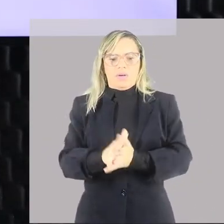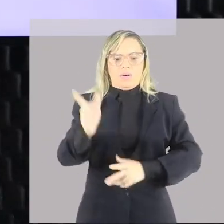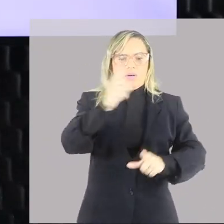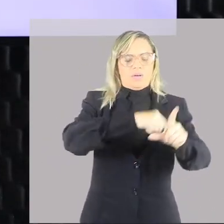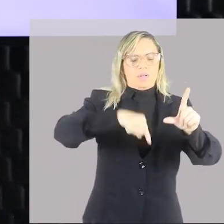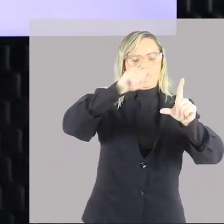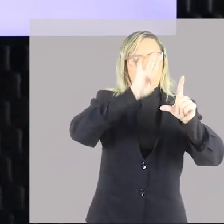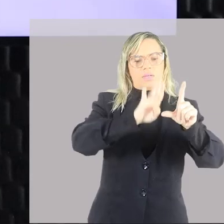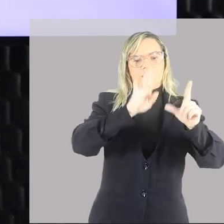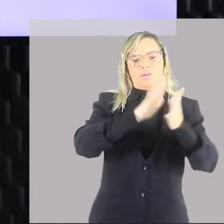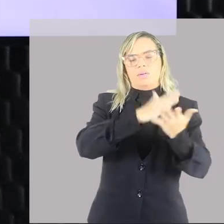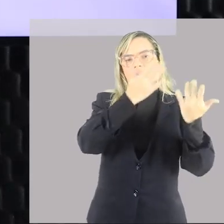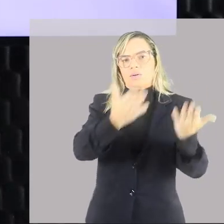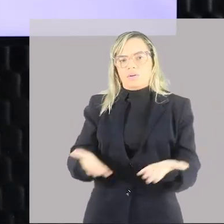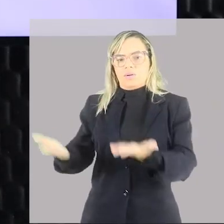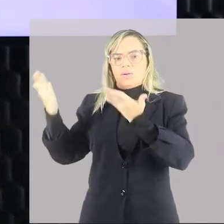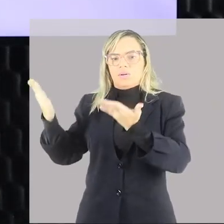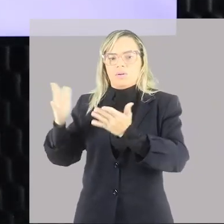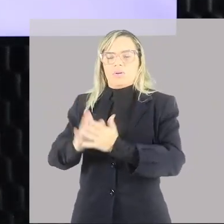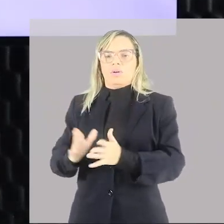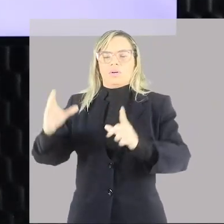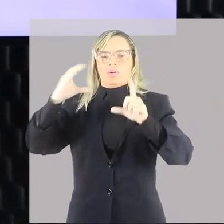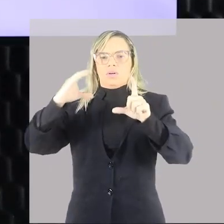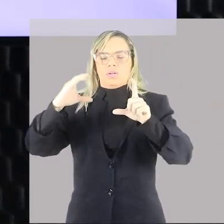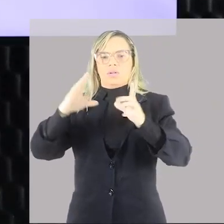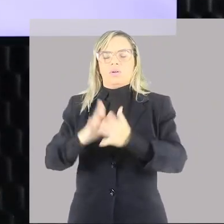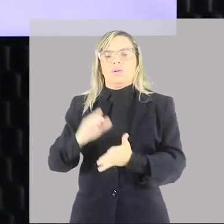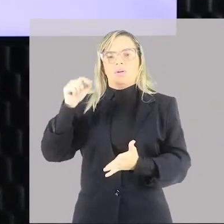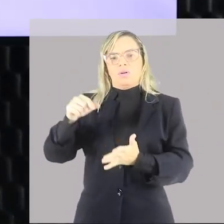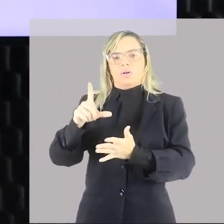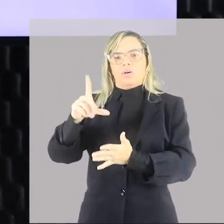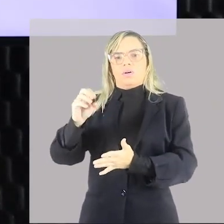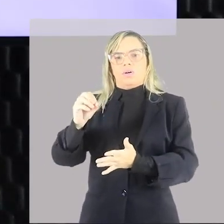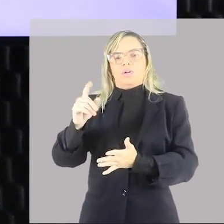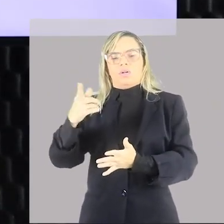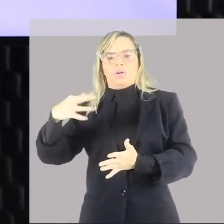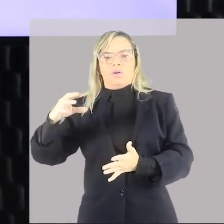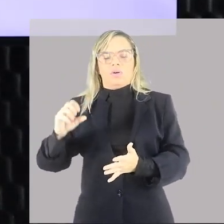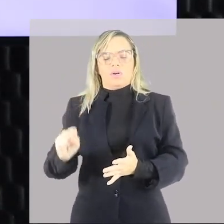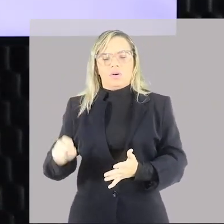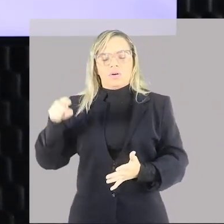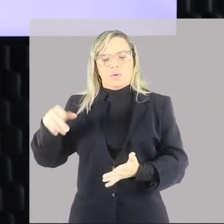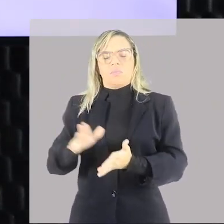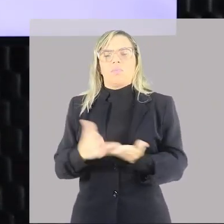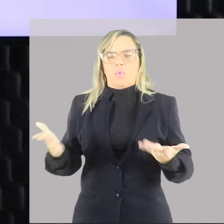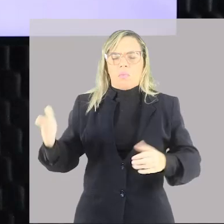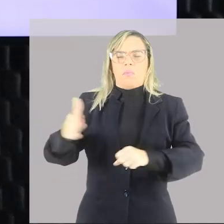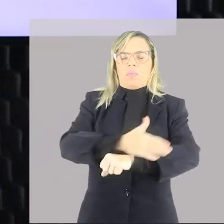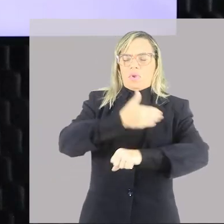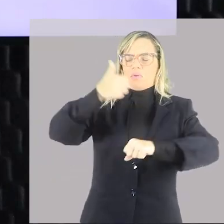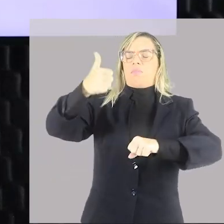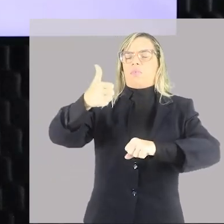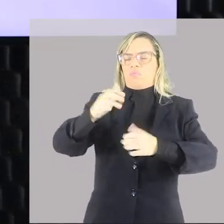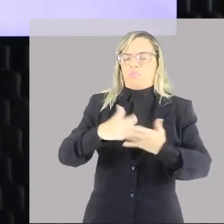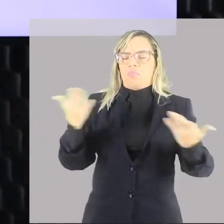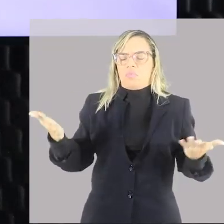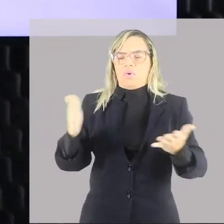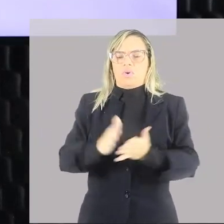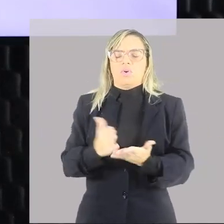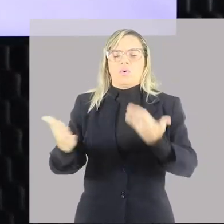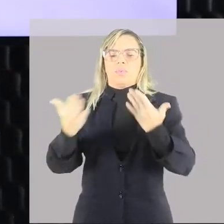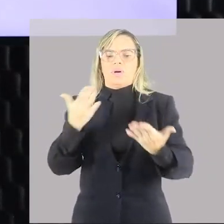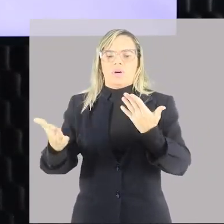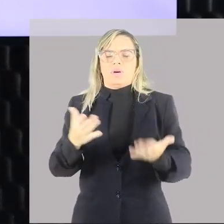diviniza, aqui nós estamos colocando logos, ou seja, uma visão racional, bem mais aprazível, bem melhor que a letra